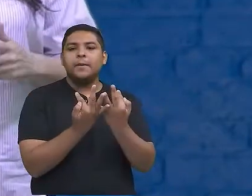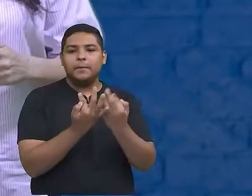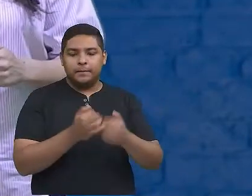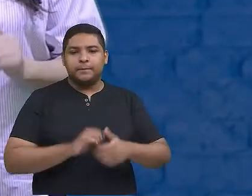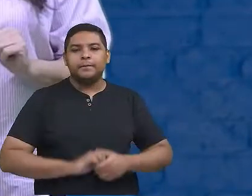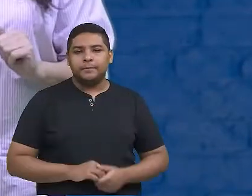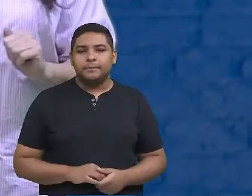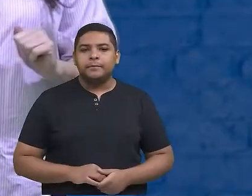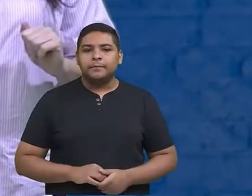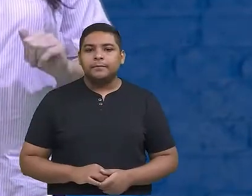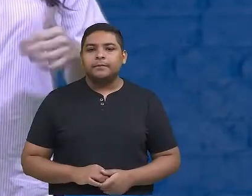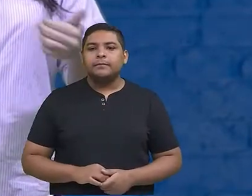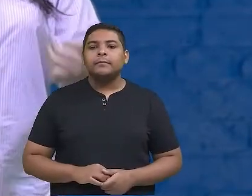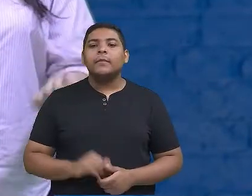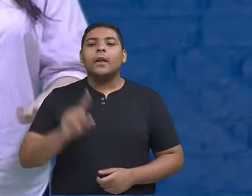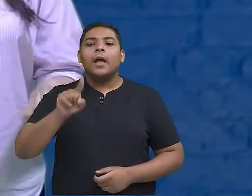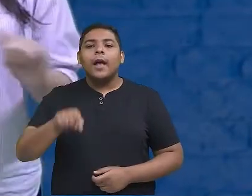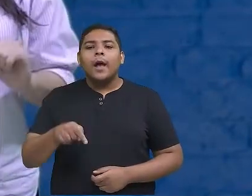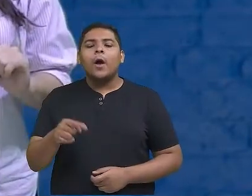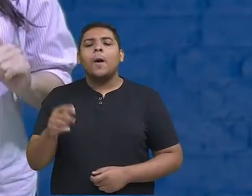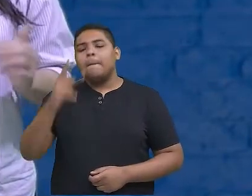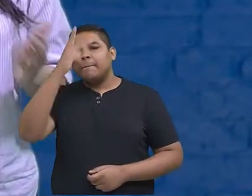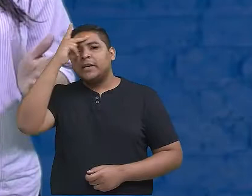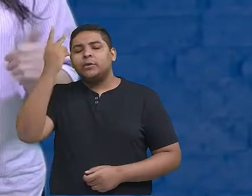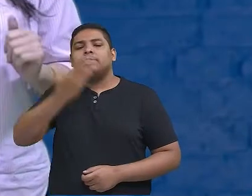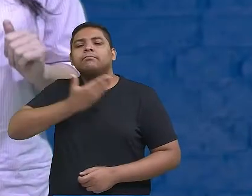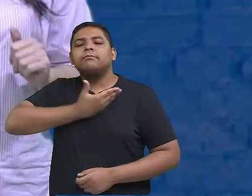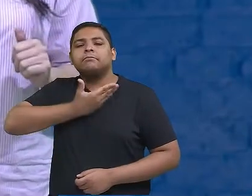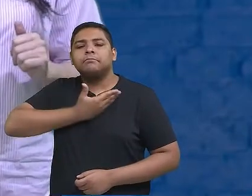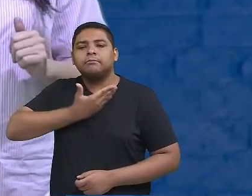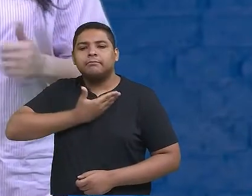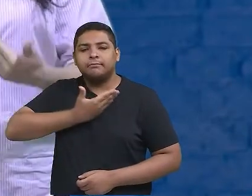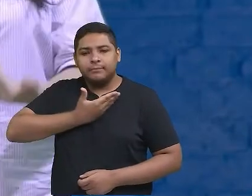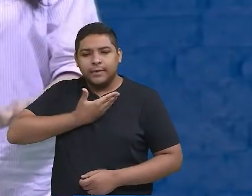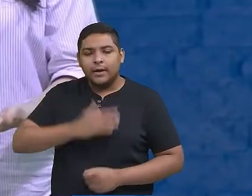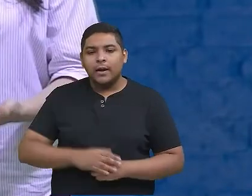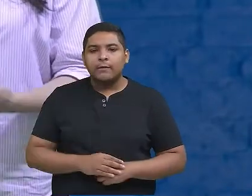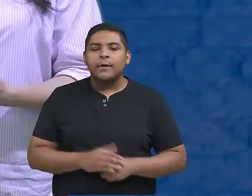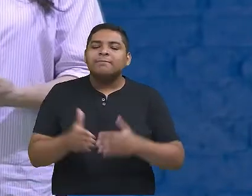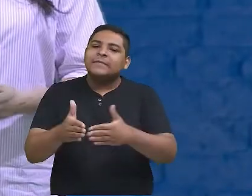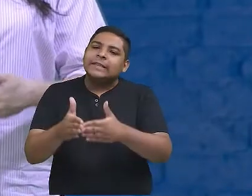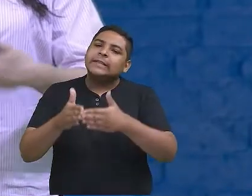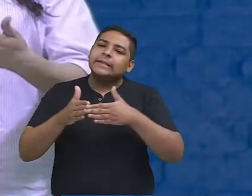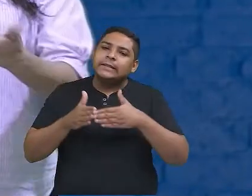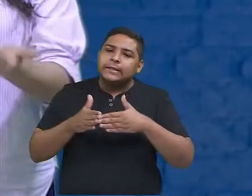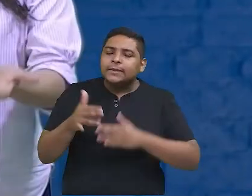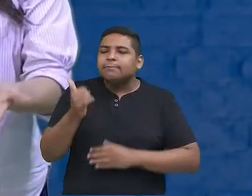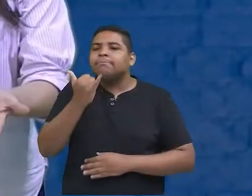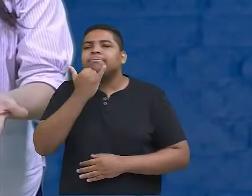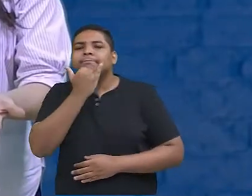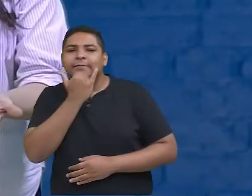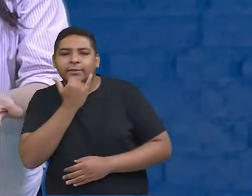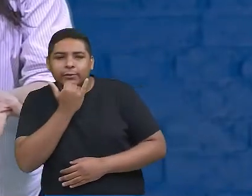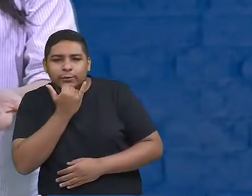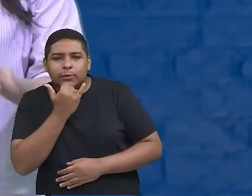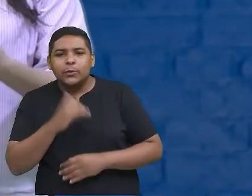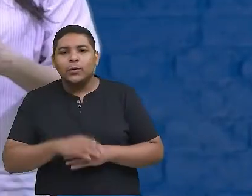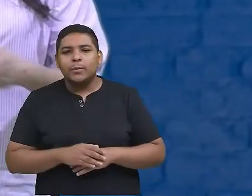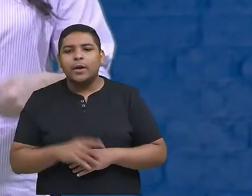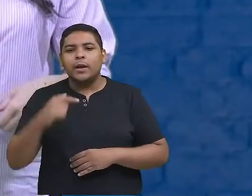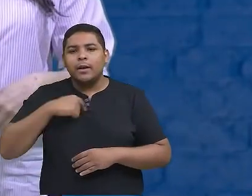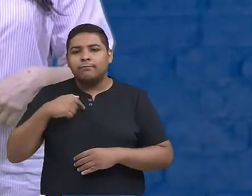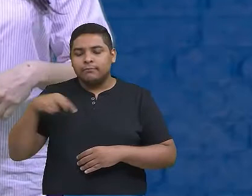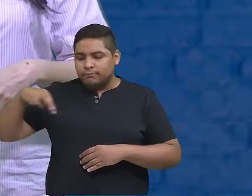com licença, desculpa. Ou seja, pedir com licença quando a gente deseja passar,